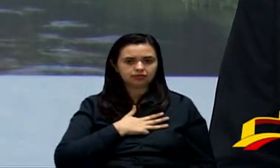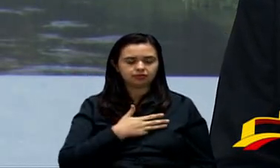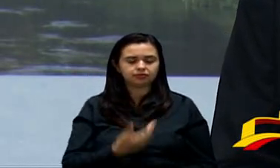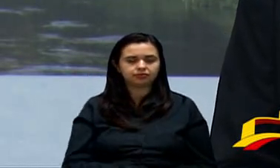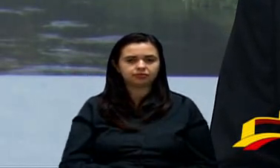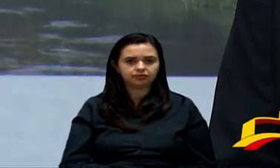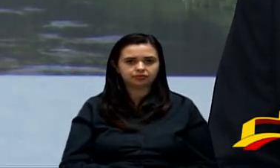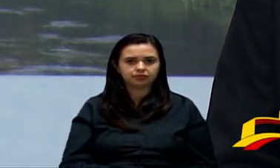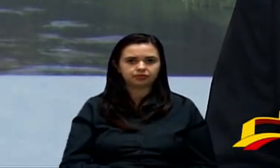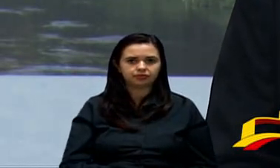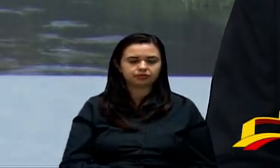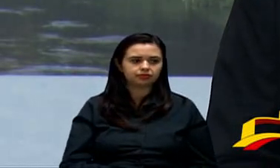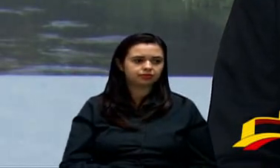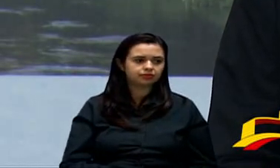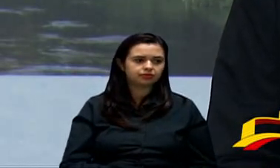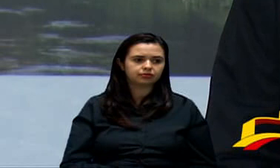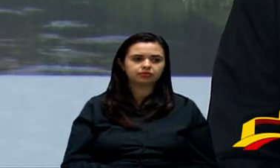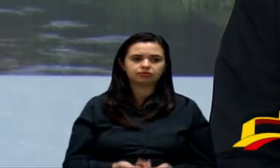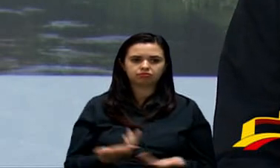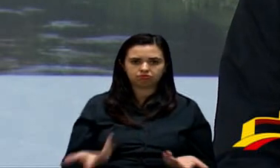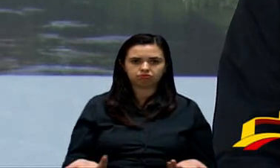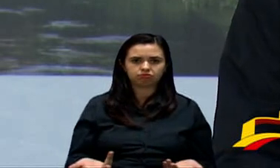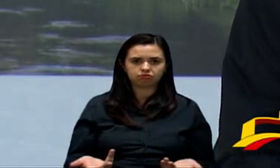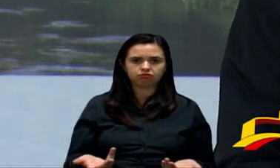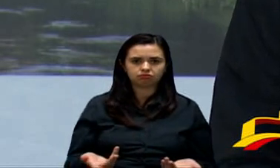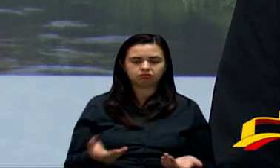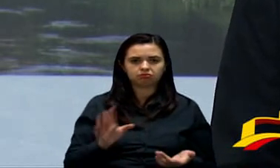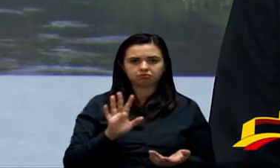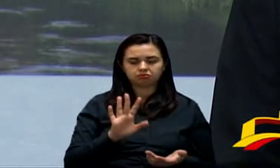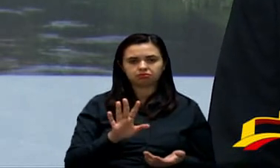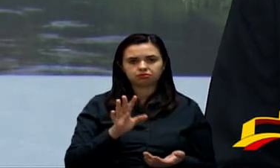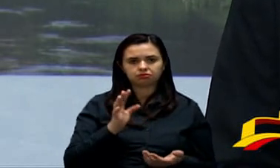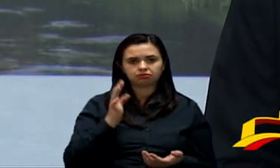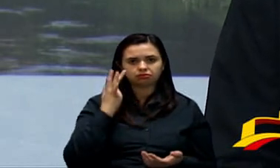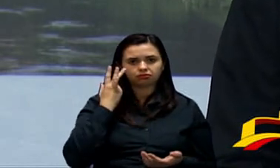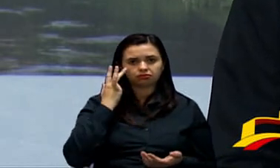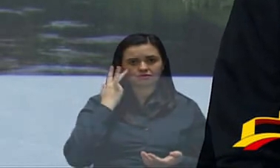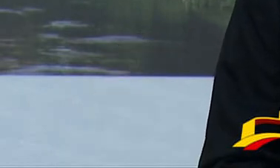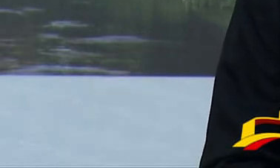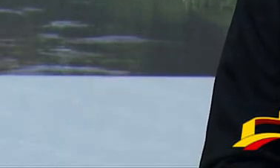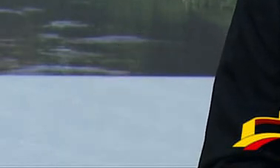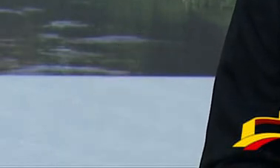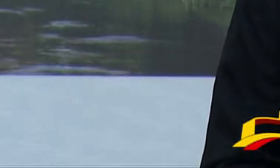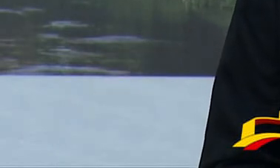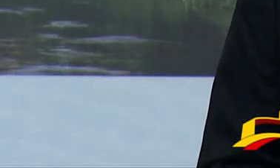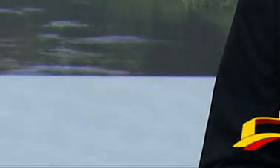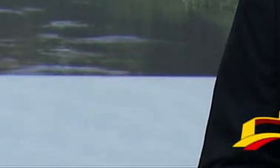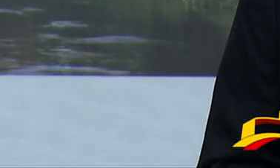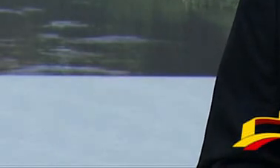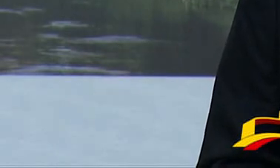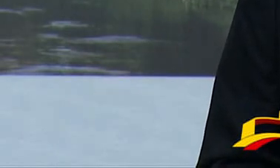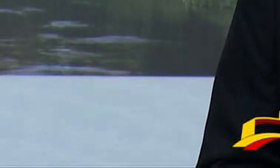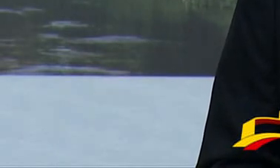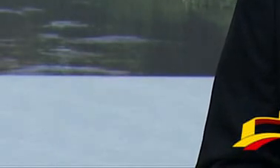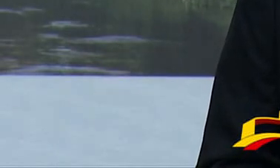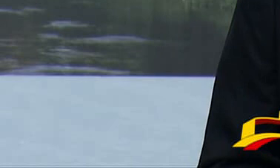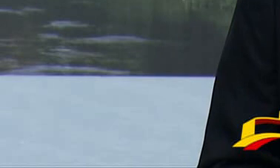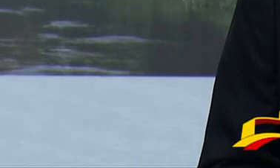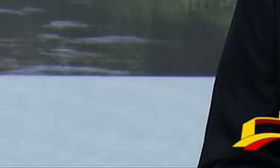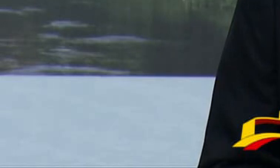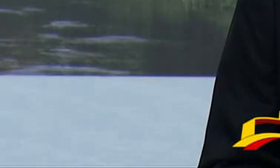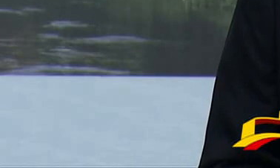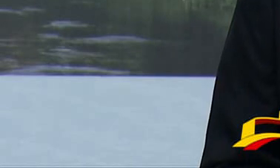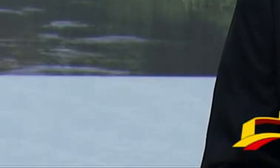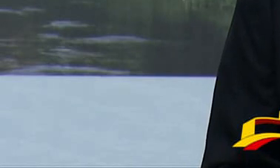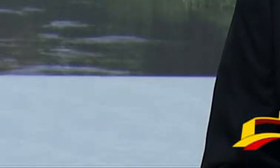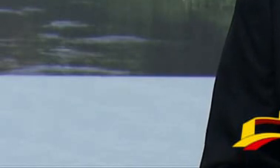ele, mas que será, sem dúvida nenhuma, o nosso próximo presidente da República, porque assim o